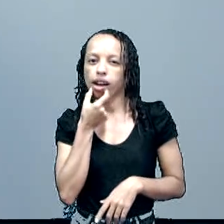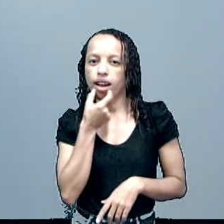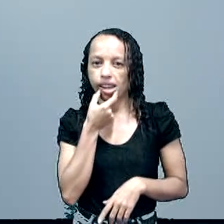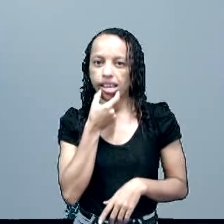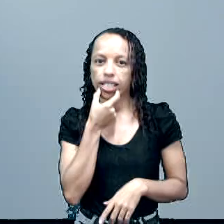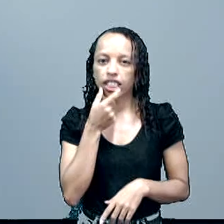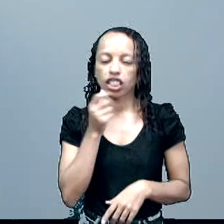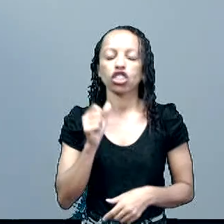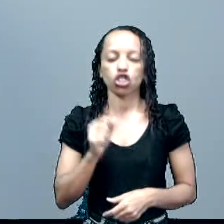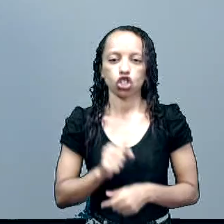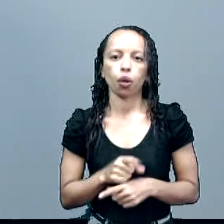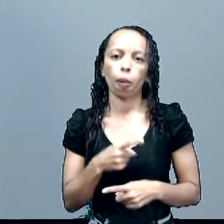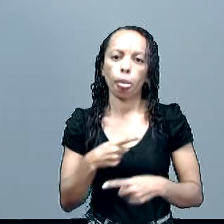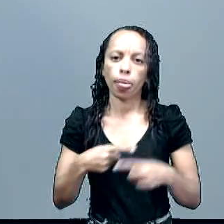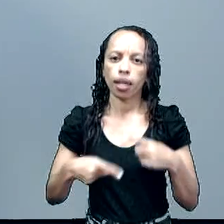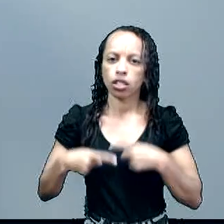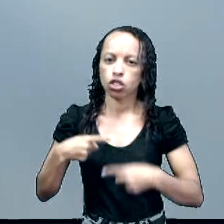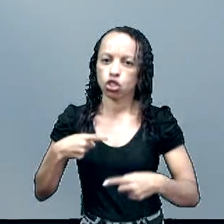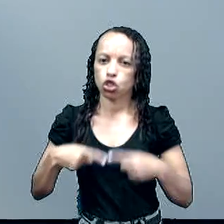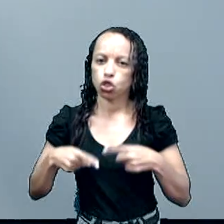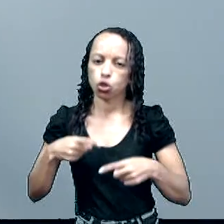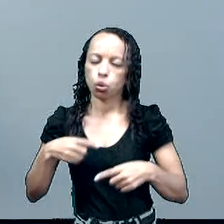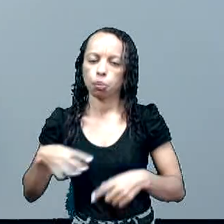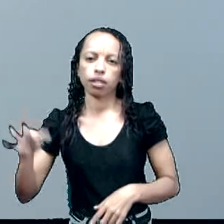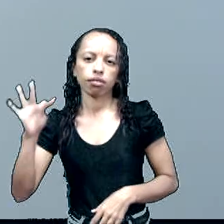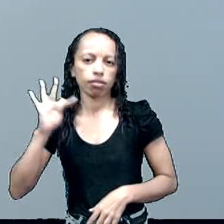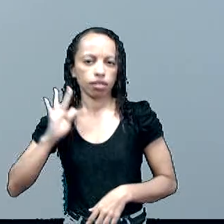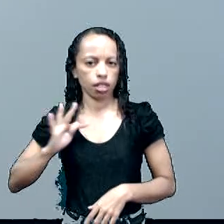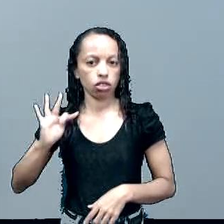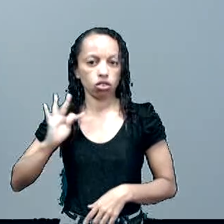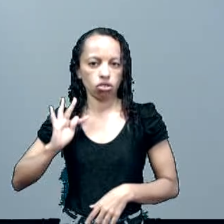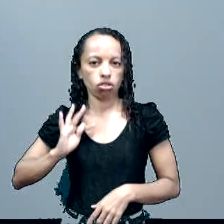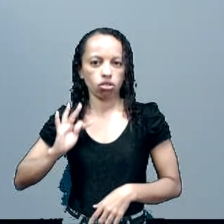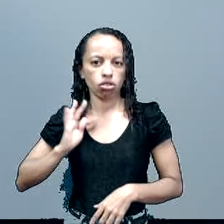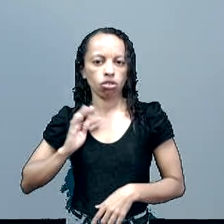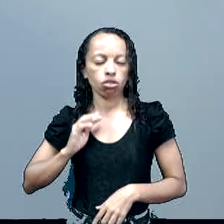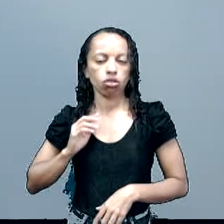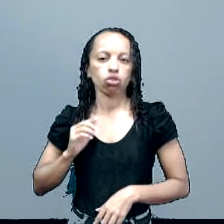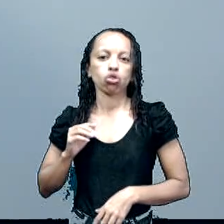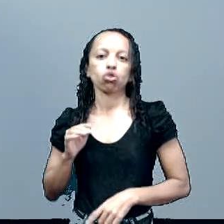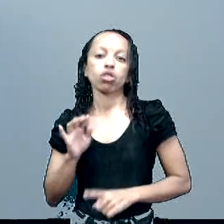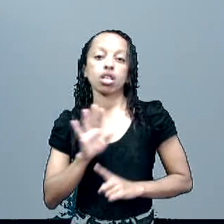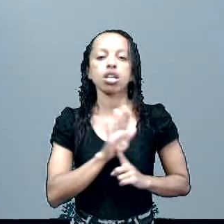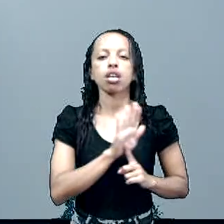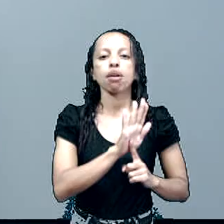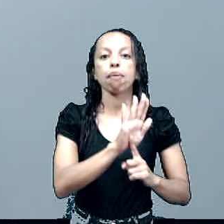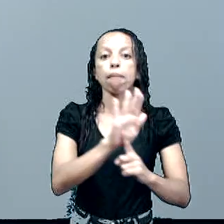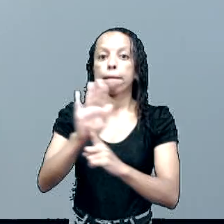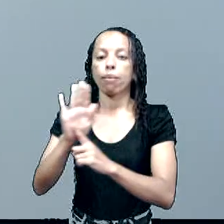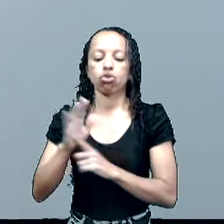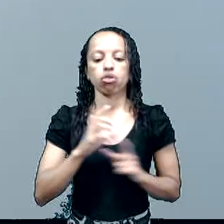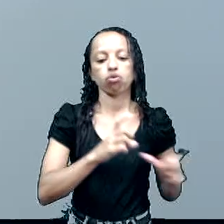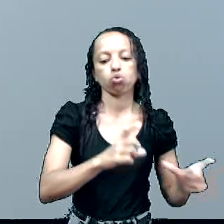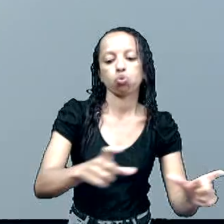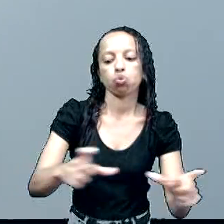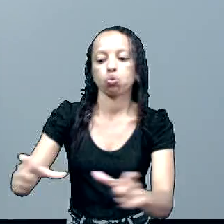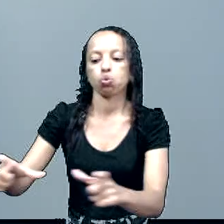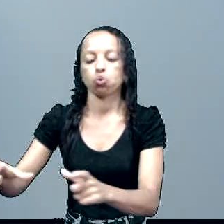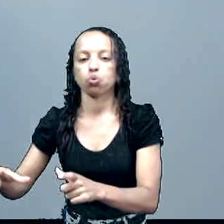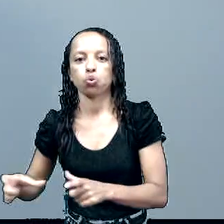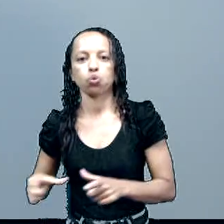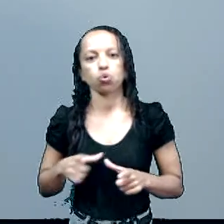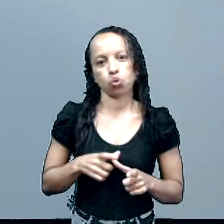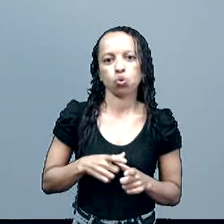instrumento o zoológico que indica qualquer localidade no espaço e como é que funciona o GPS